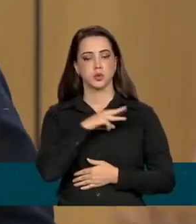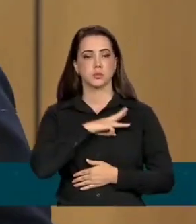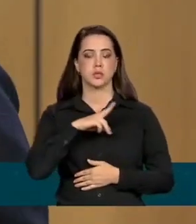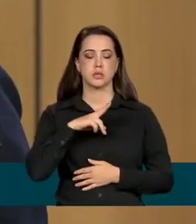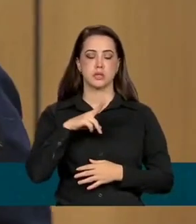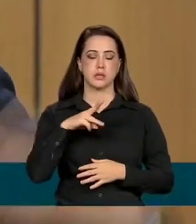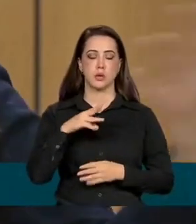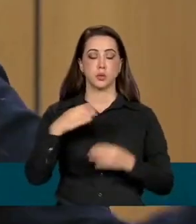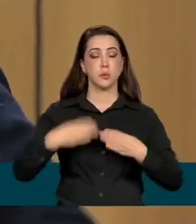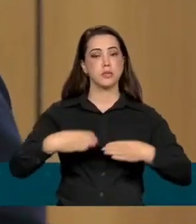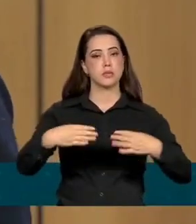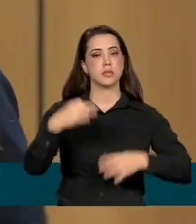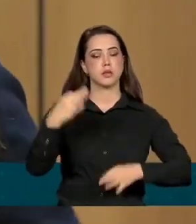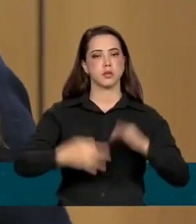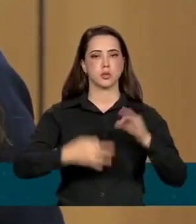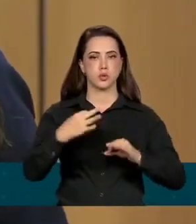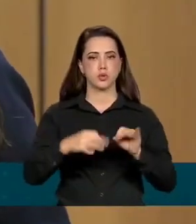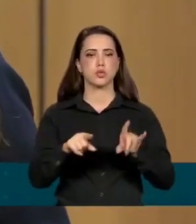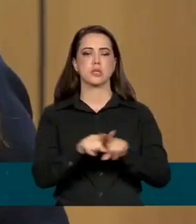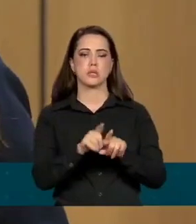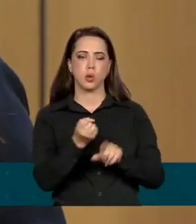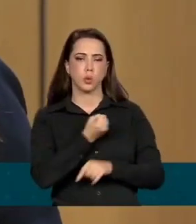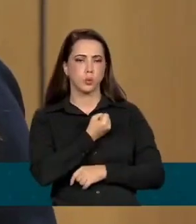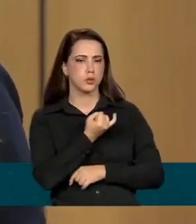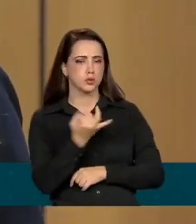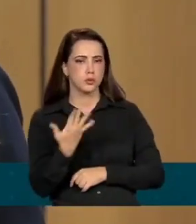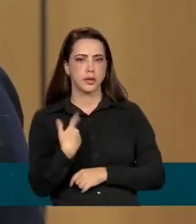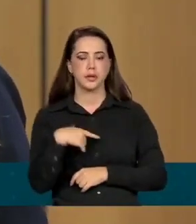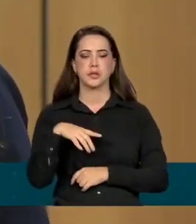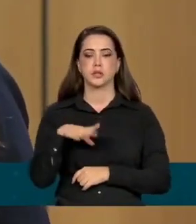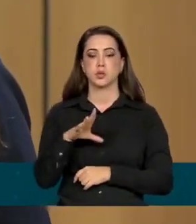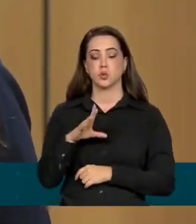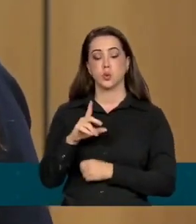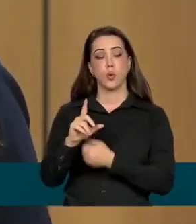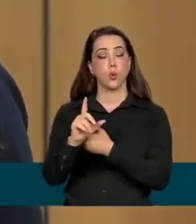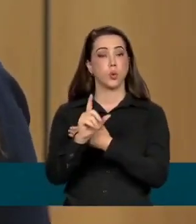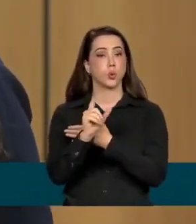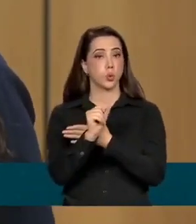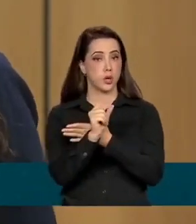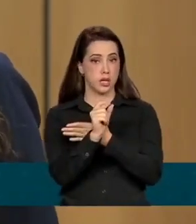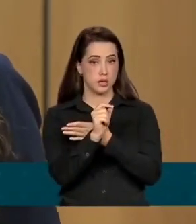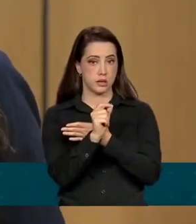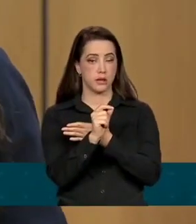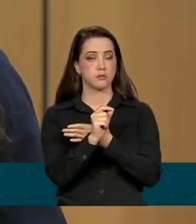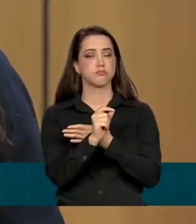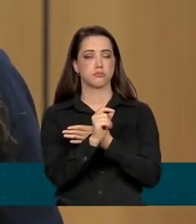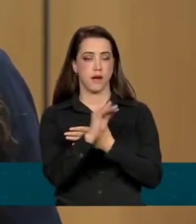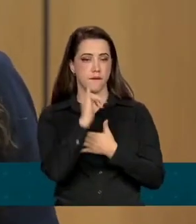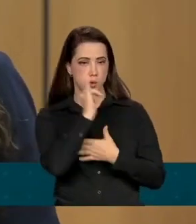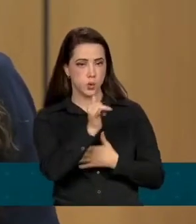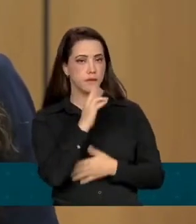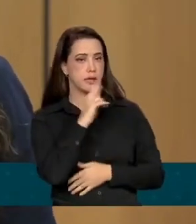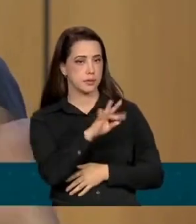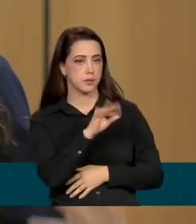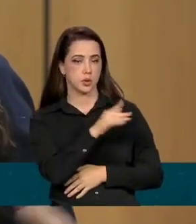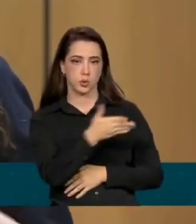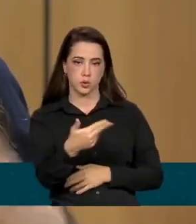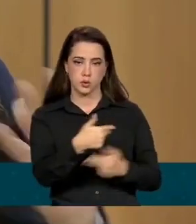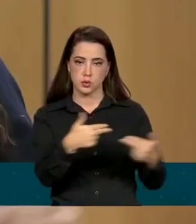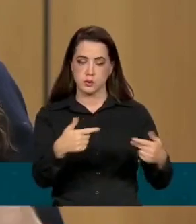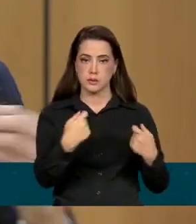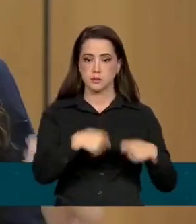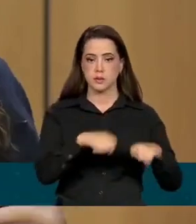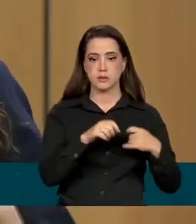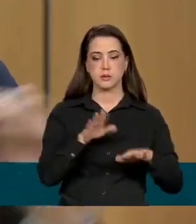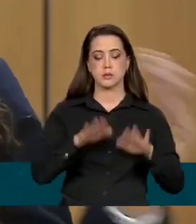né, para investigações, o Twitter se dispôs a cumprir todas as notificações. Uma